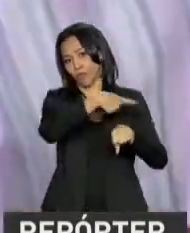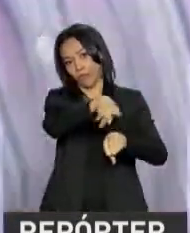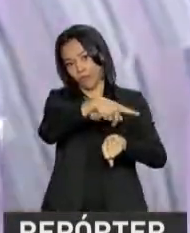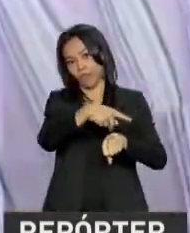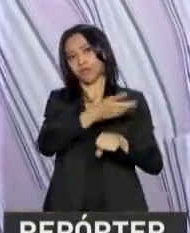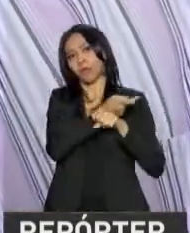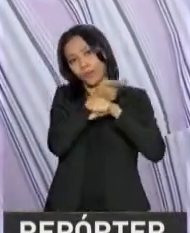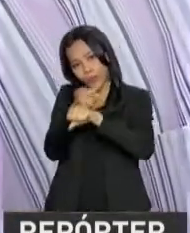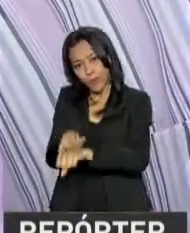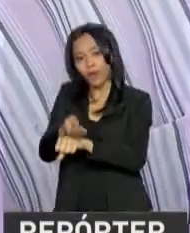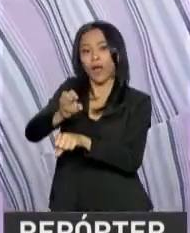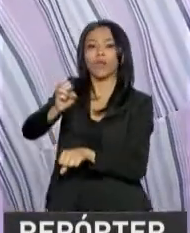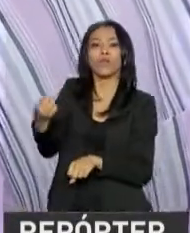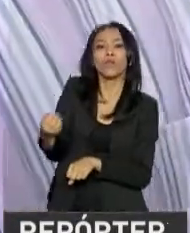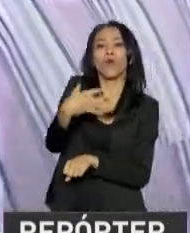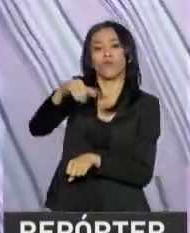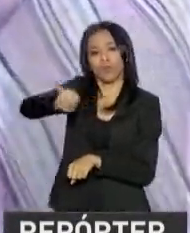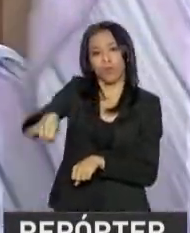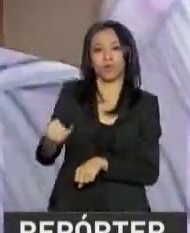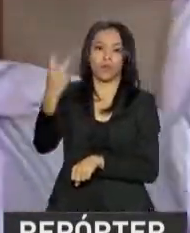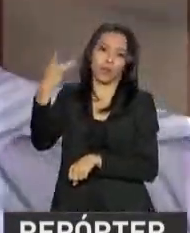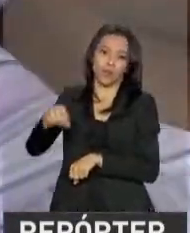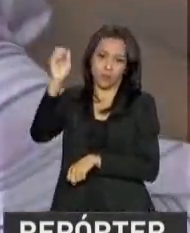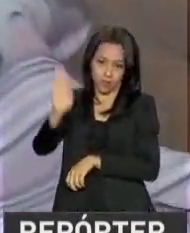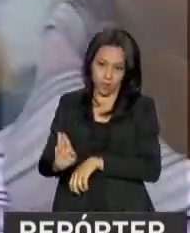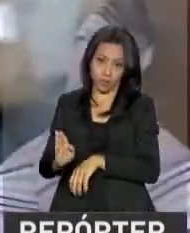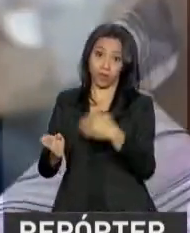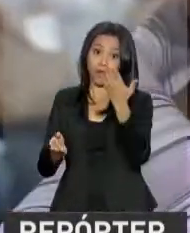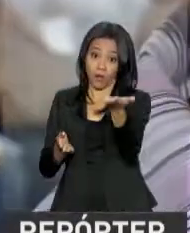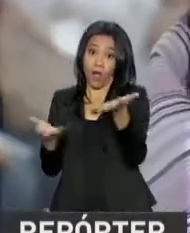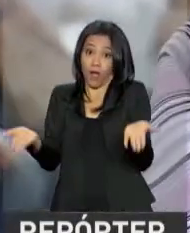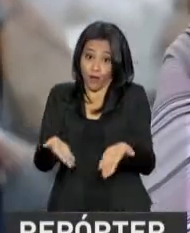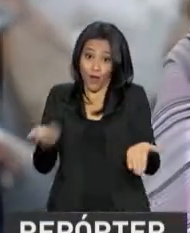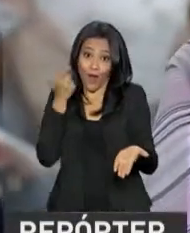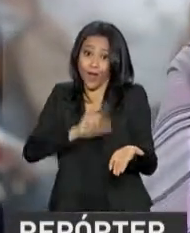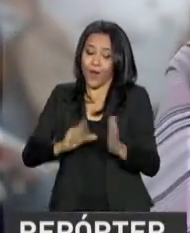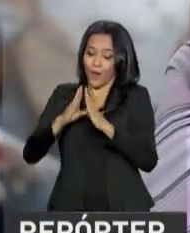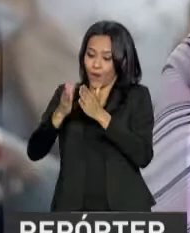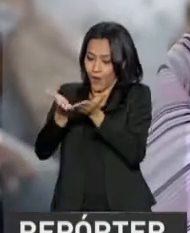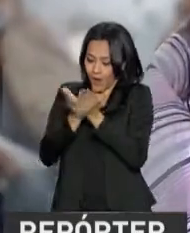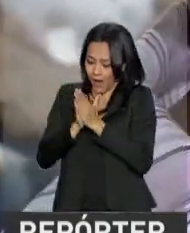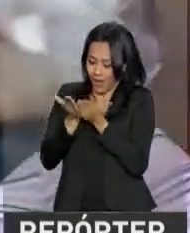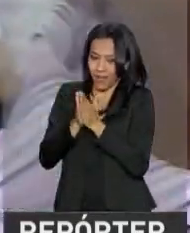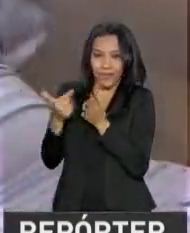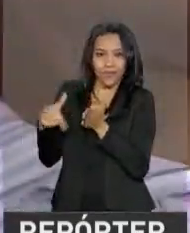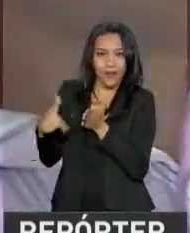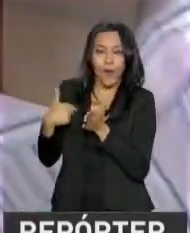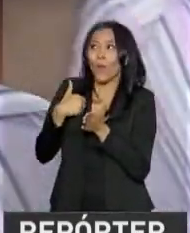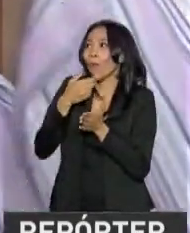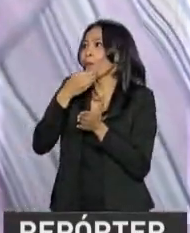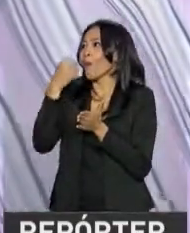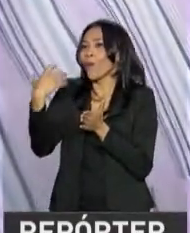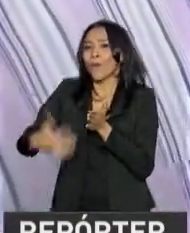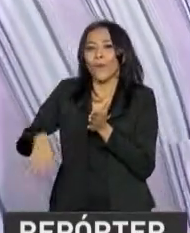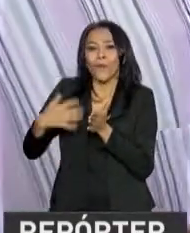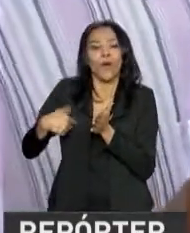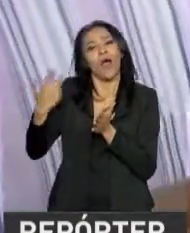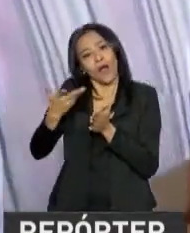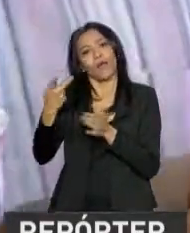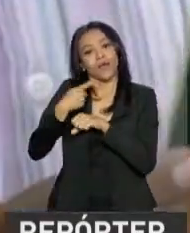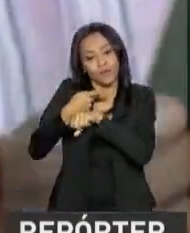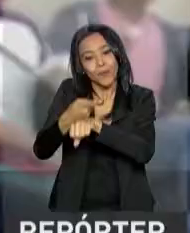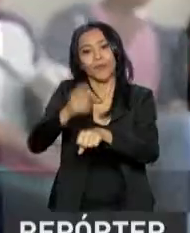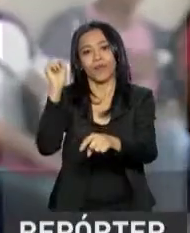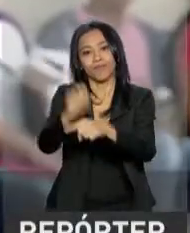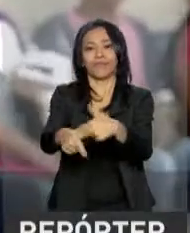buscar novas oportunidades no brasil agora com a carteira em mãos não pensa em outra coisa se não arrumar um